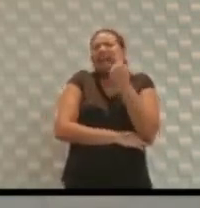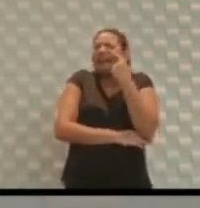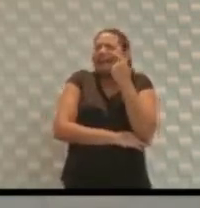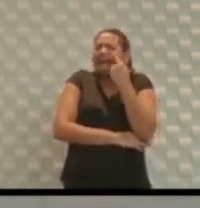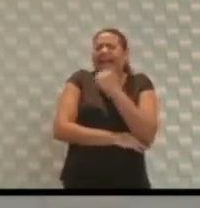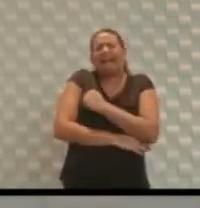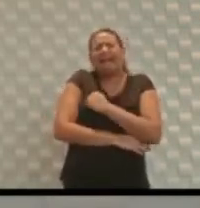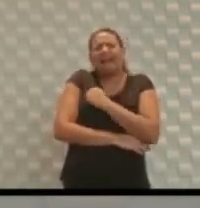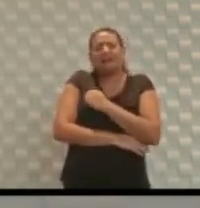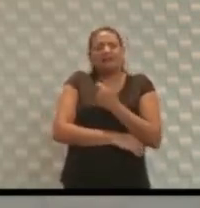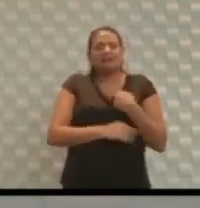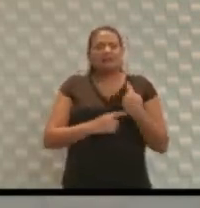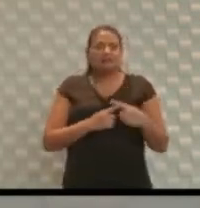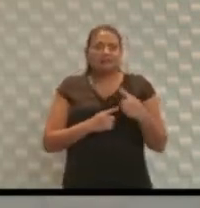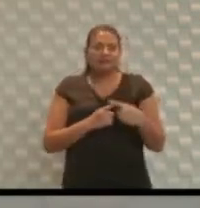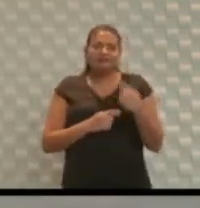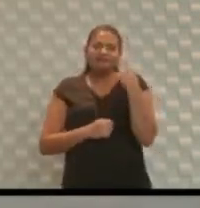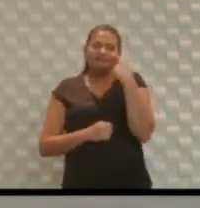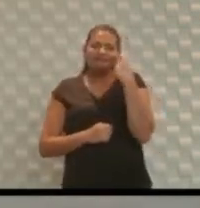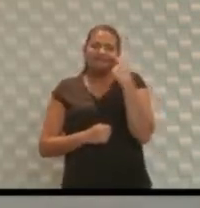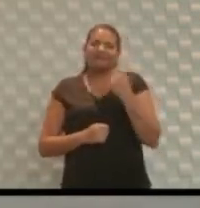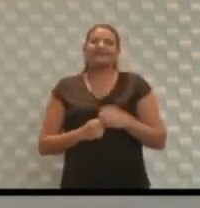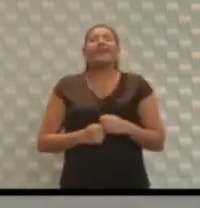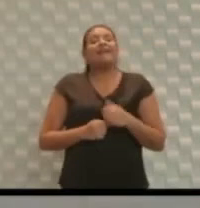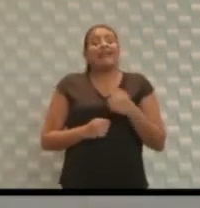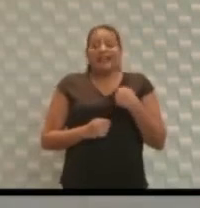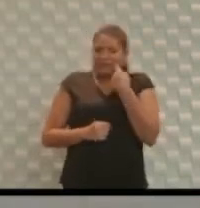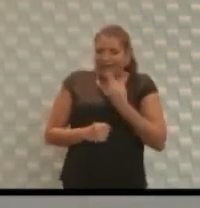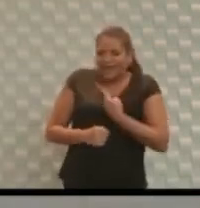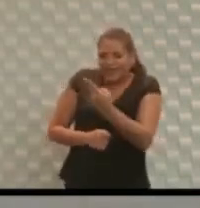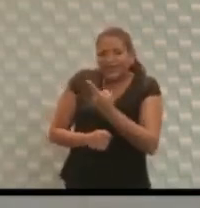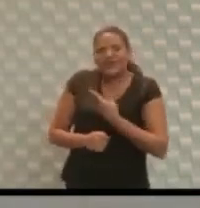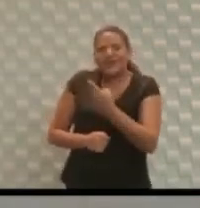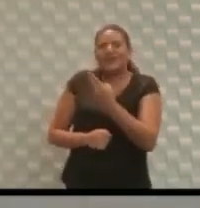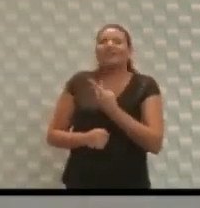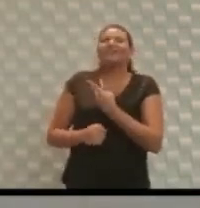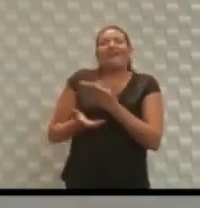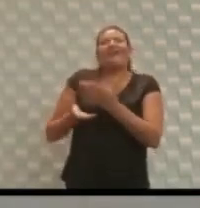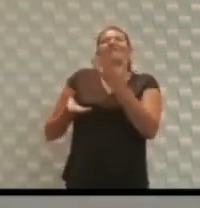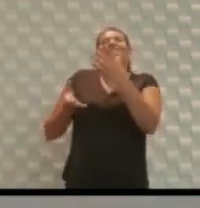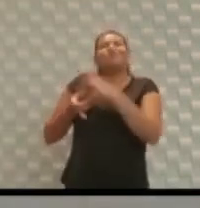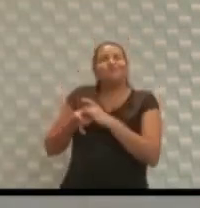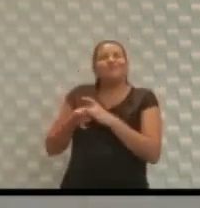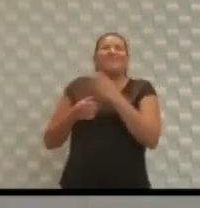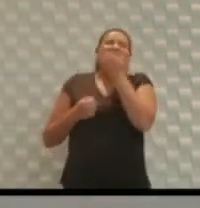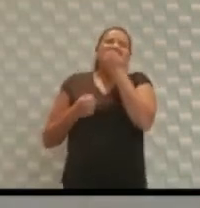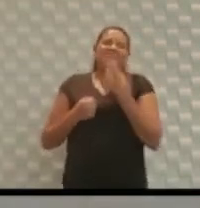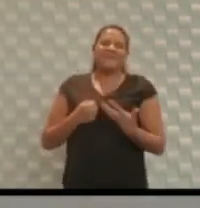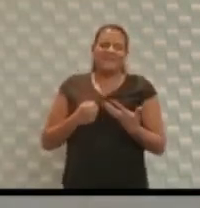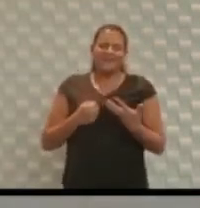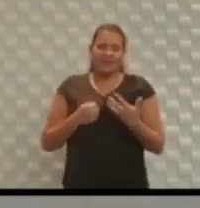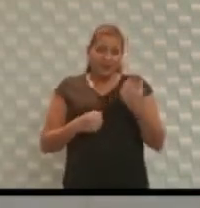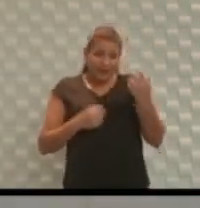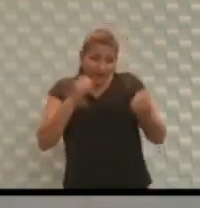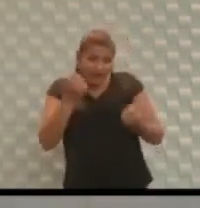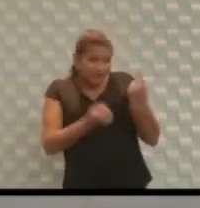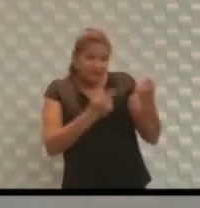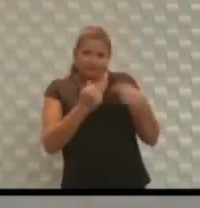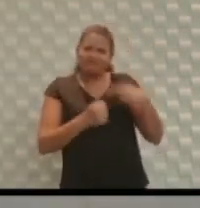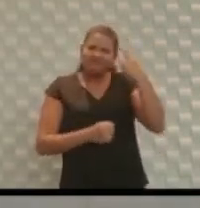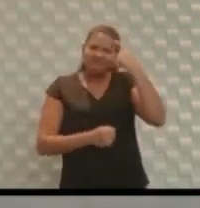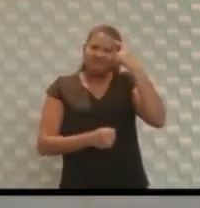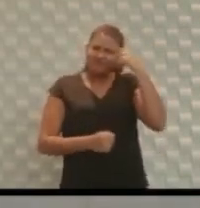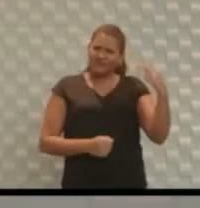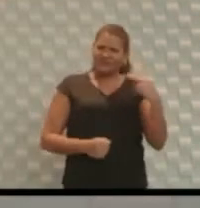E não é privilégio meu porque eu sou boa, não, mas é Deus em nós. Quanto mais buscamos a